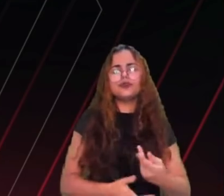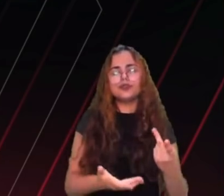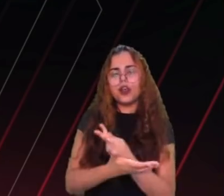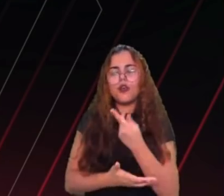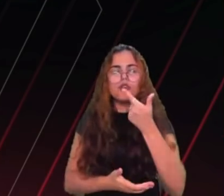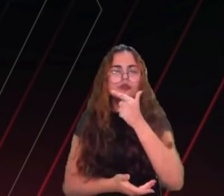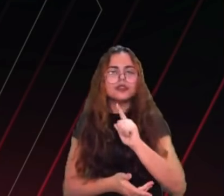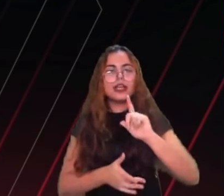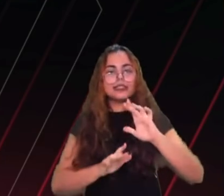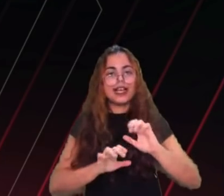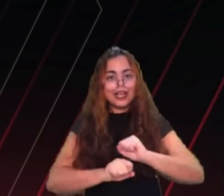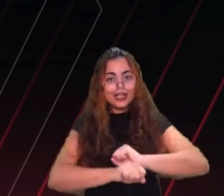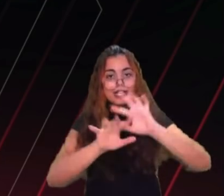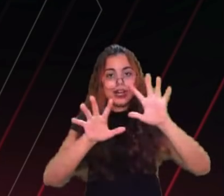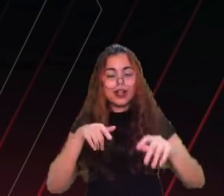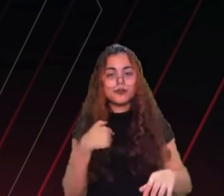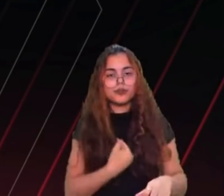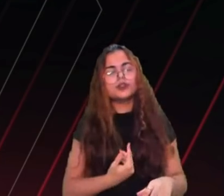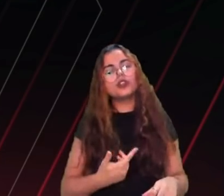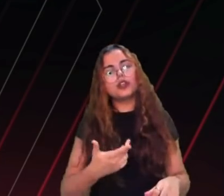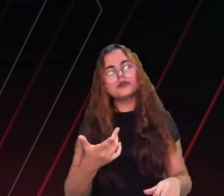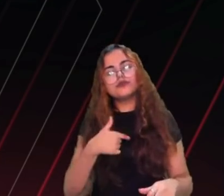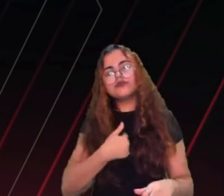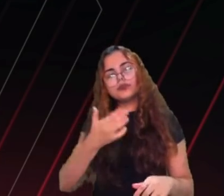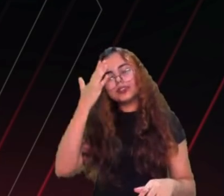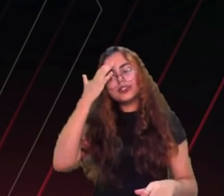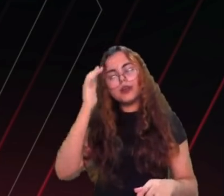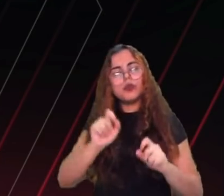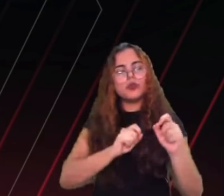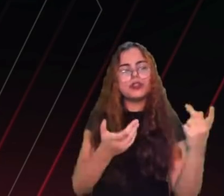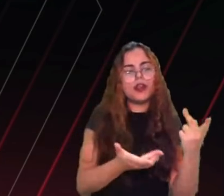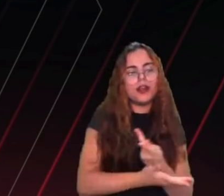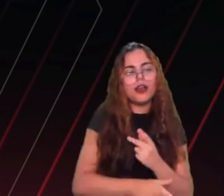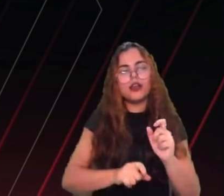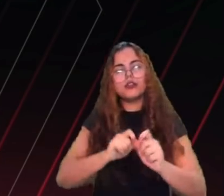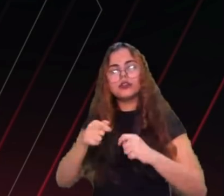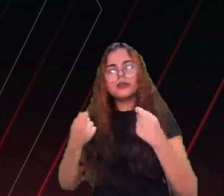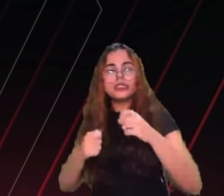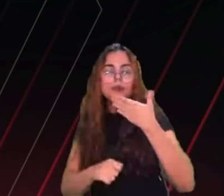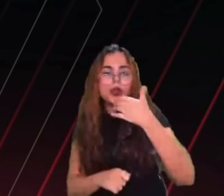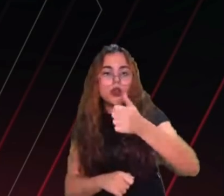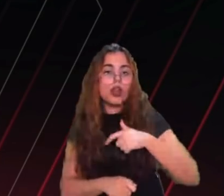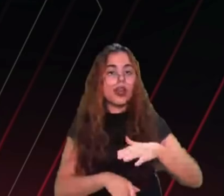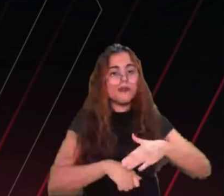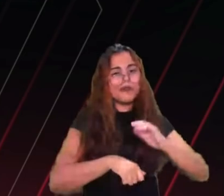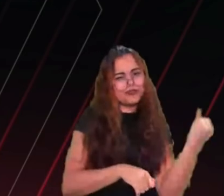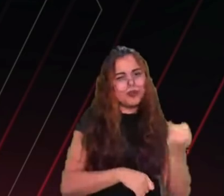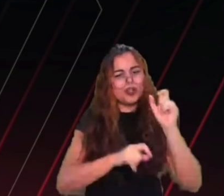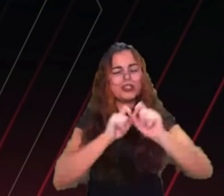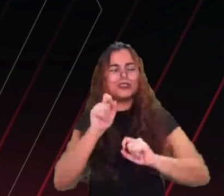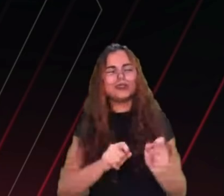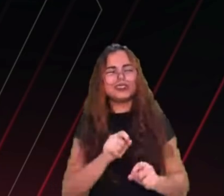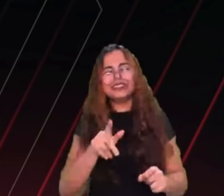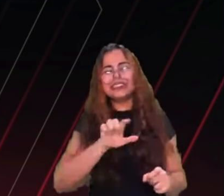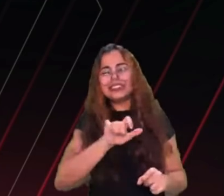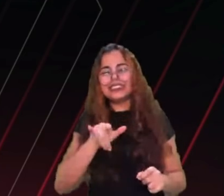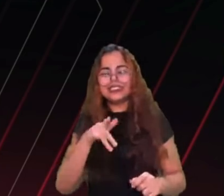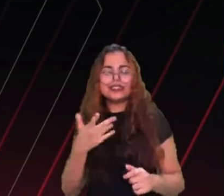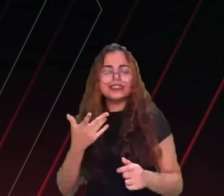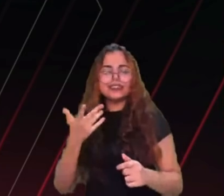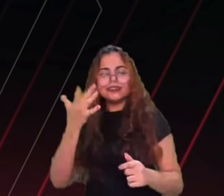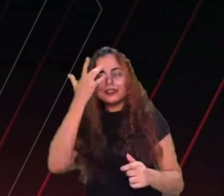Então a gente sabe que tem que melhorar. E eu acho que isso é o mais importante. Acho que o pior é que quando você tá errando, você não sabe o que é. Porque você não consegue consertar de jeito nenhum.